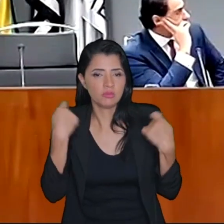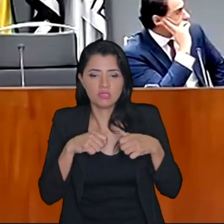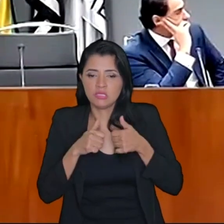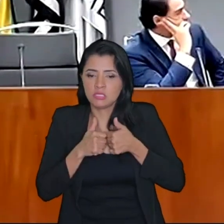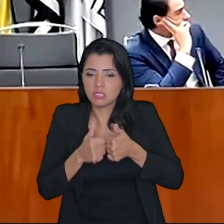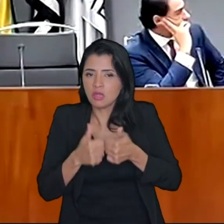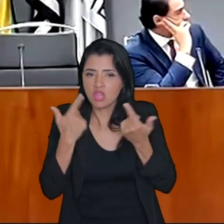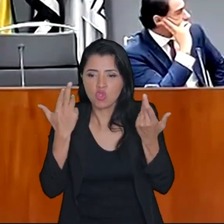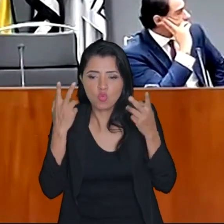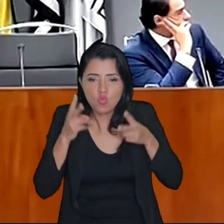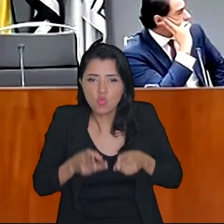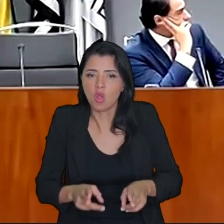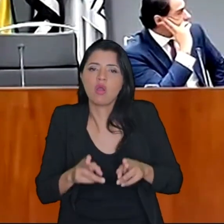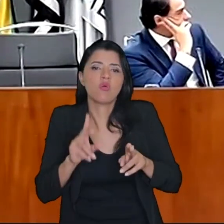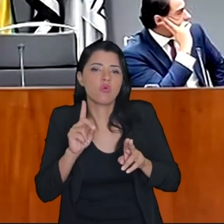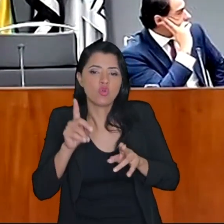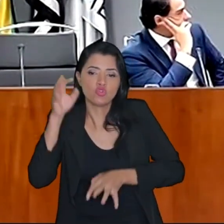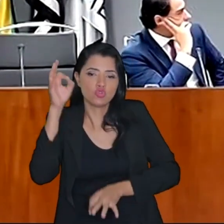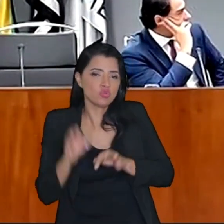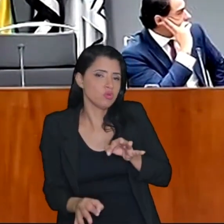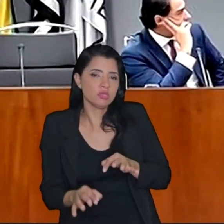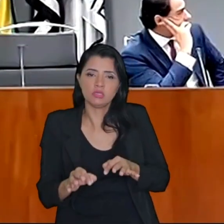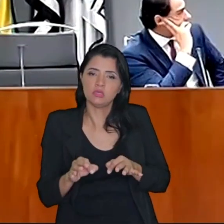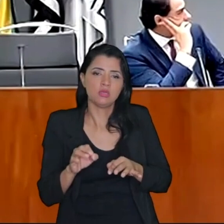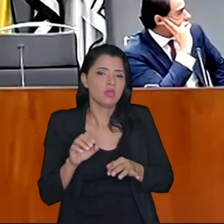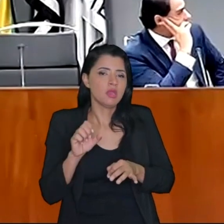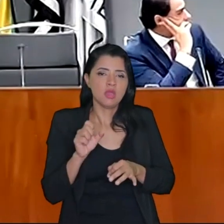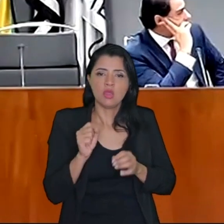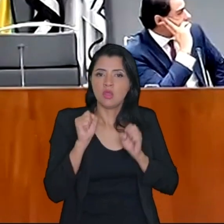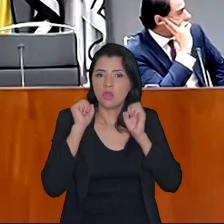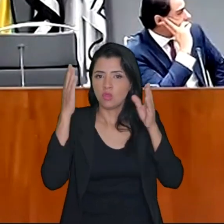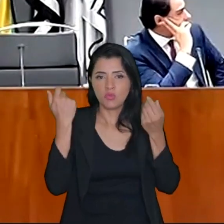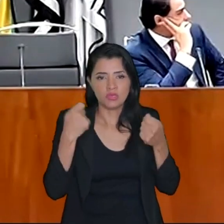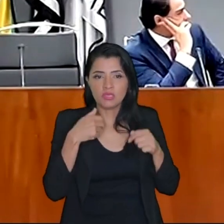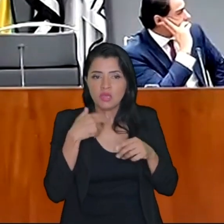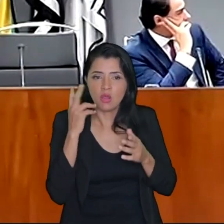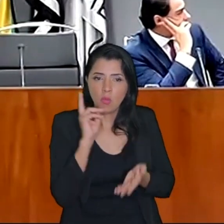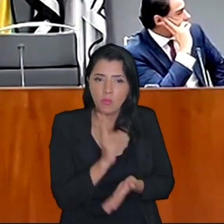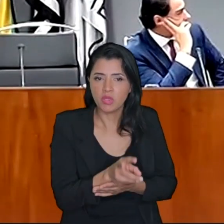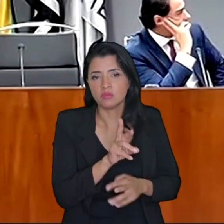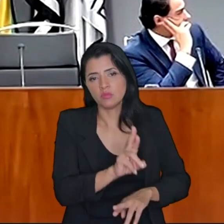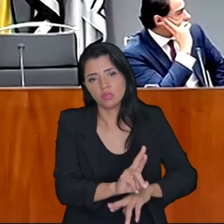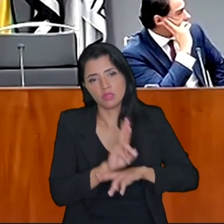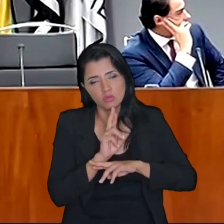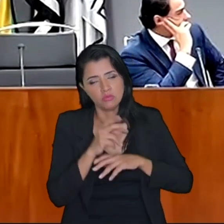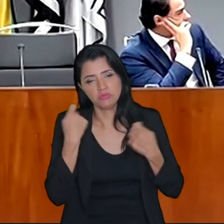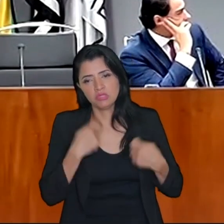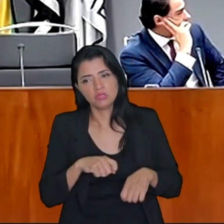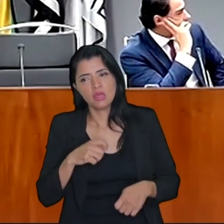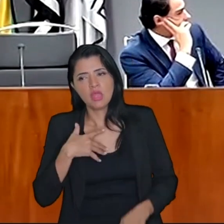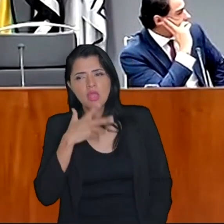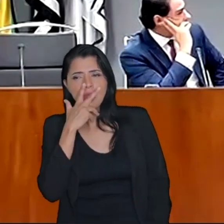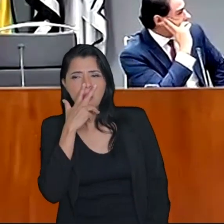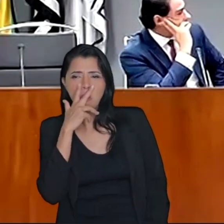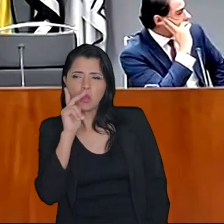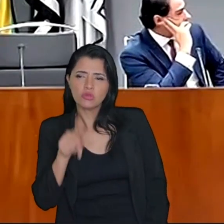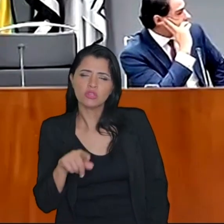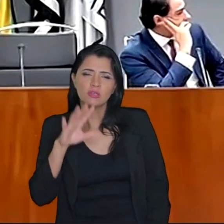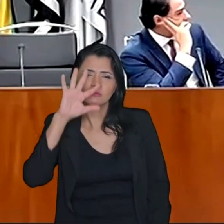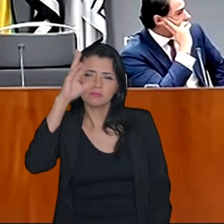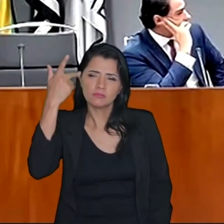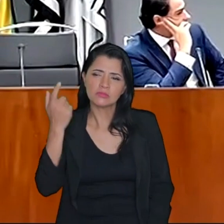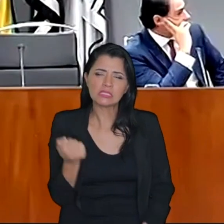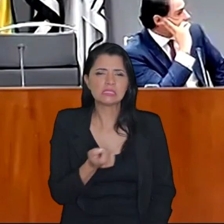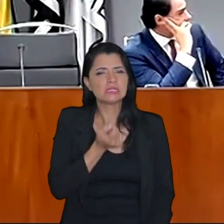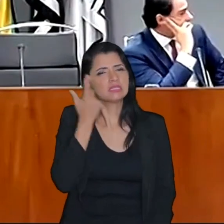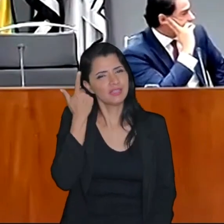mesmo juízo. E no Supremo não precisam seguir com o mesmo relator. Eu achei uma decisão um pouco